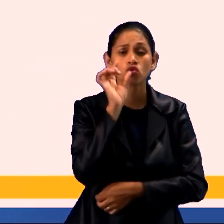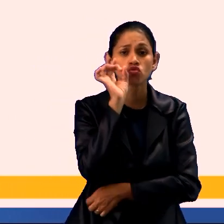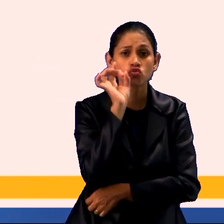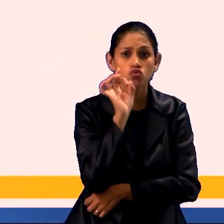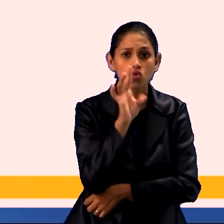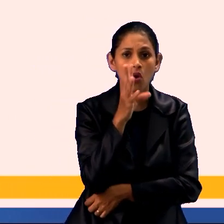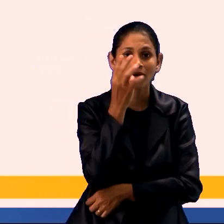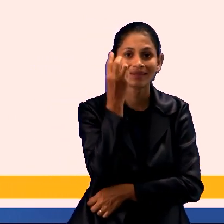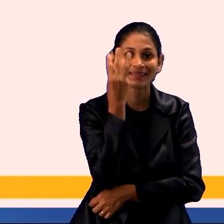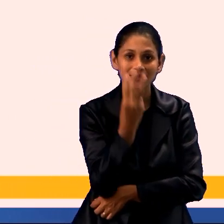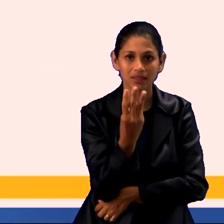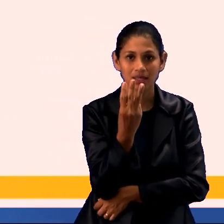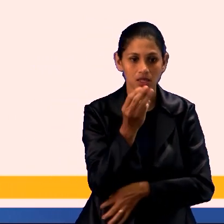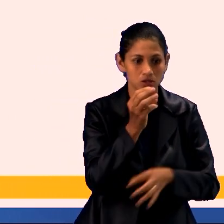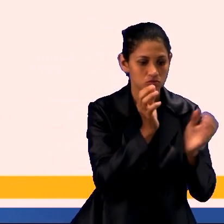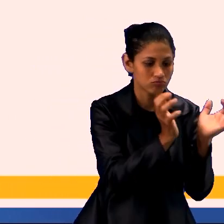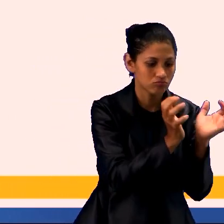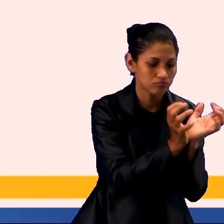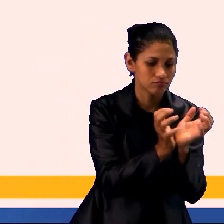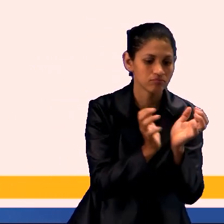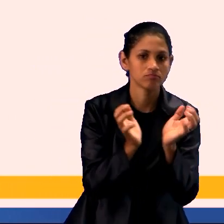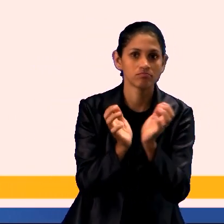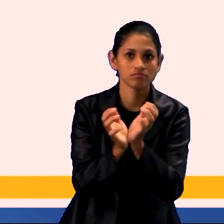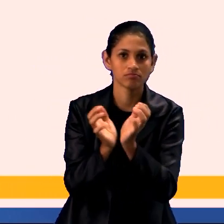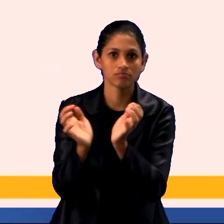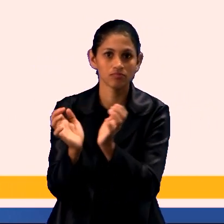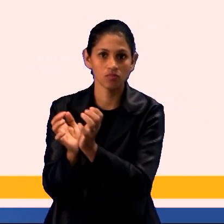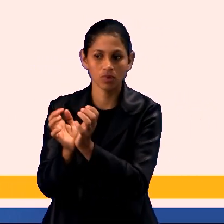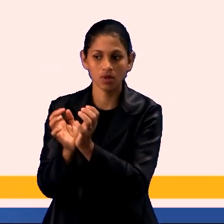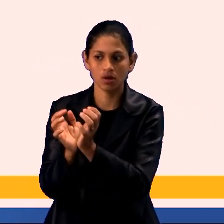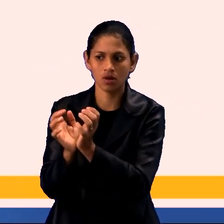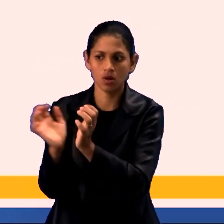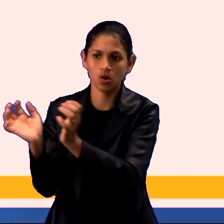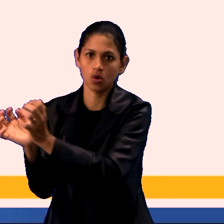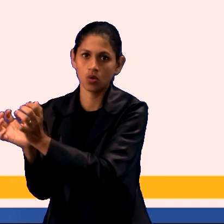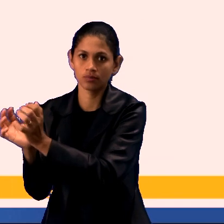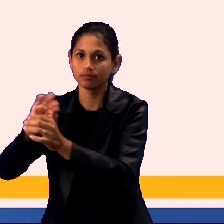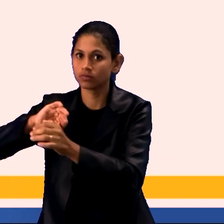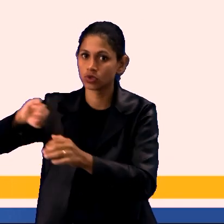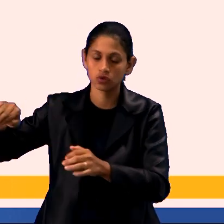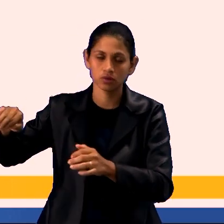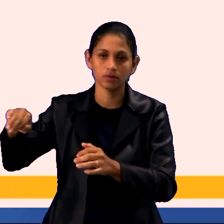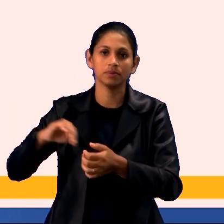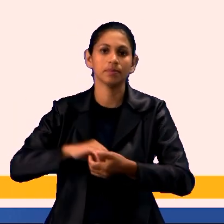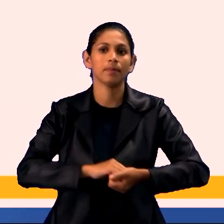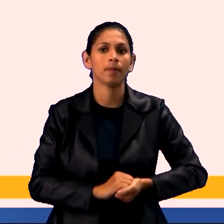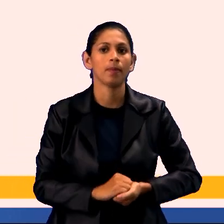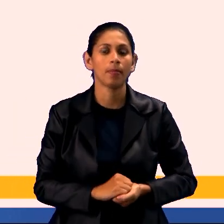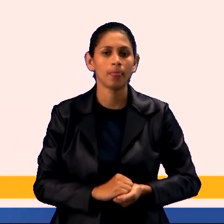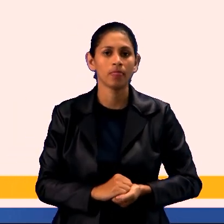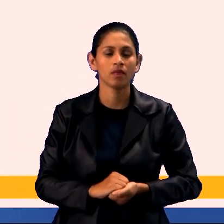essa fração e multiplico por 60, que aí eu tenho a quantidade de alunos que eu